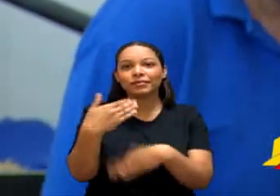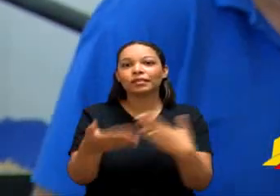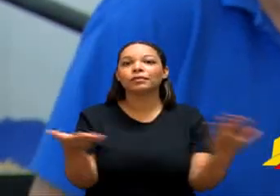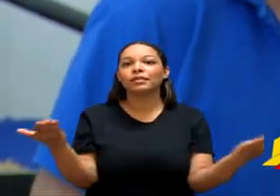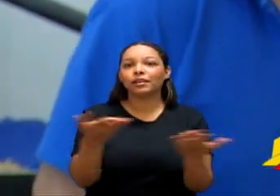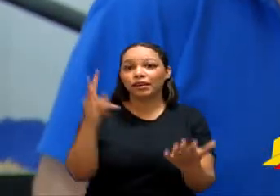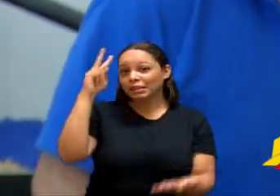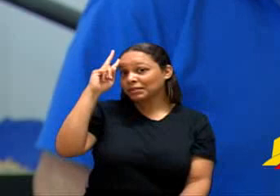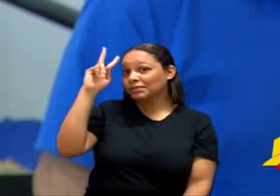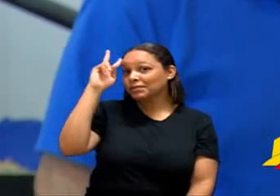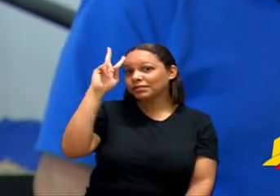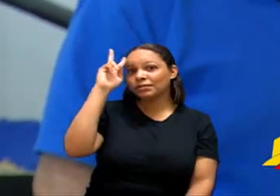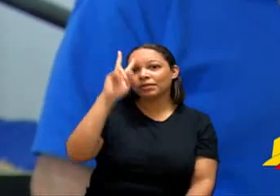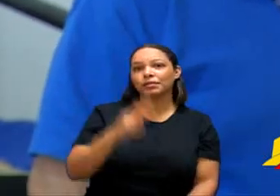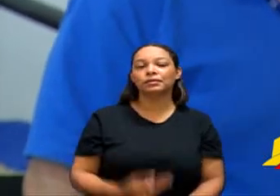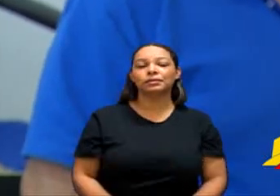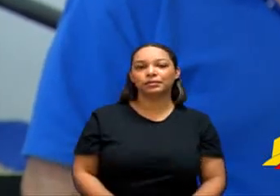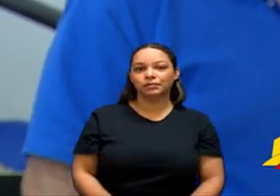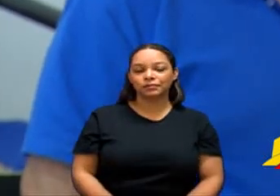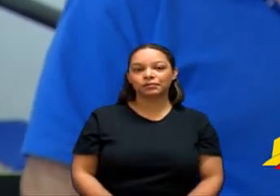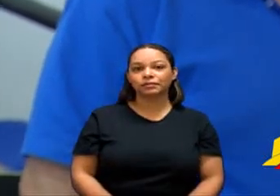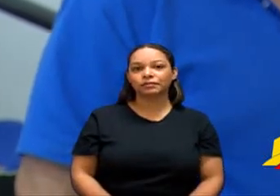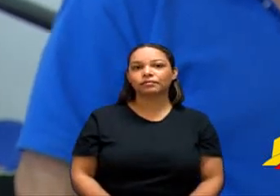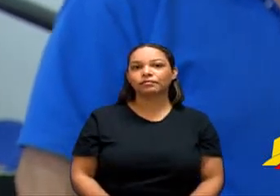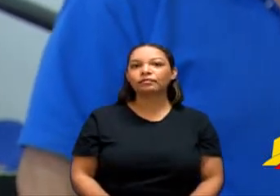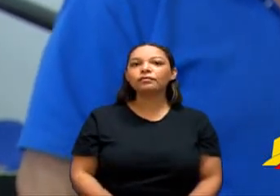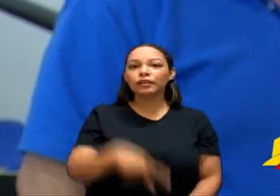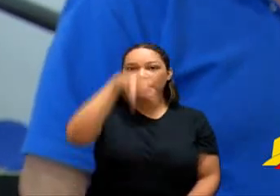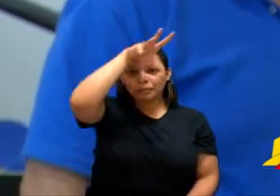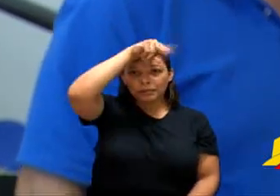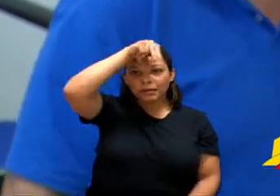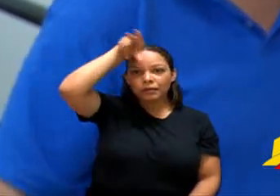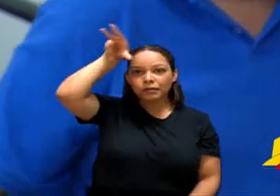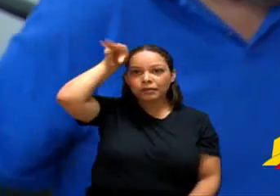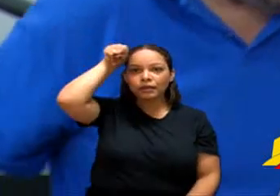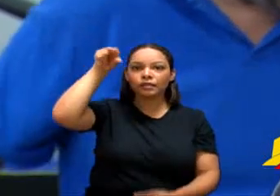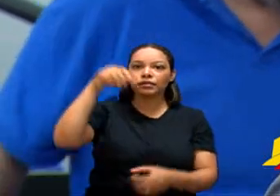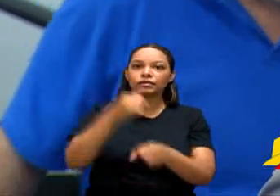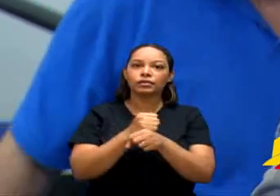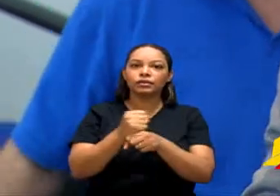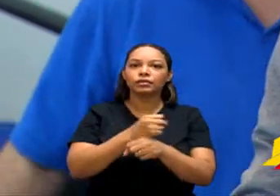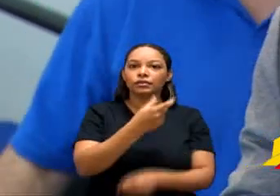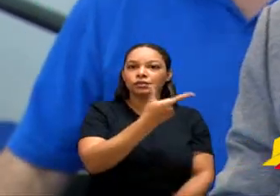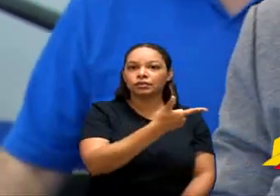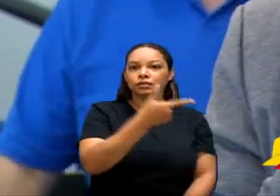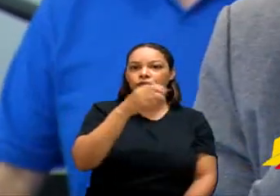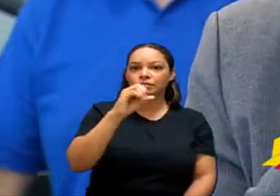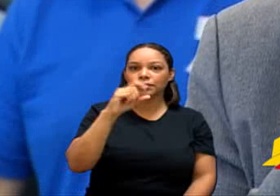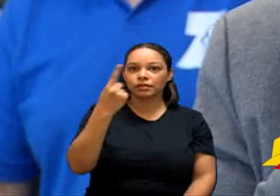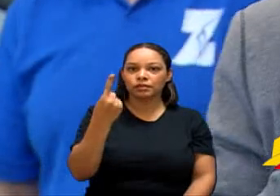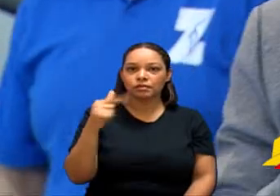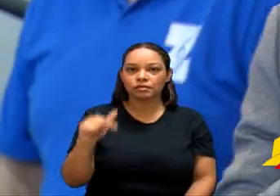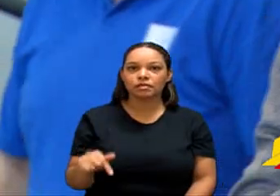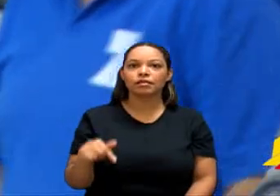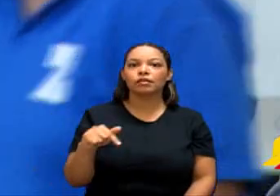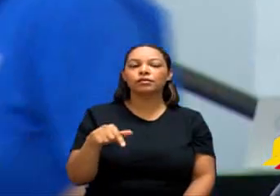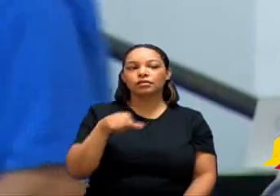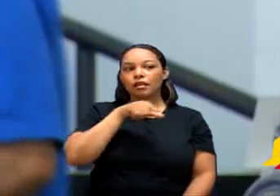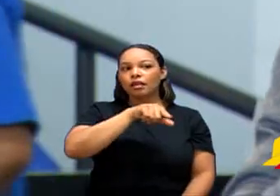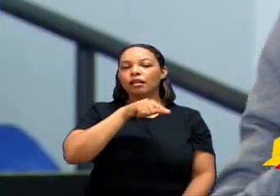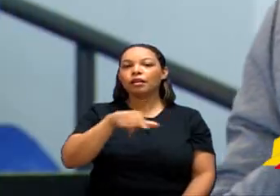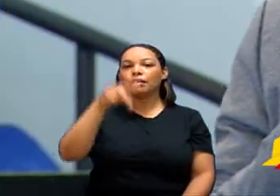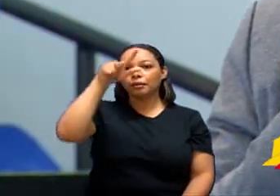falado, dado pelo prefeito em 2017, patrimônio imaterial de Sorocaba. E a gente cultural, fica muito feliz, cultural,